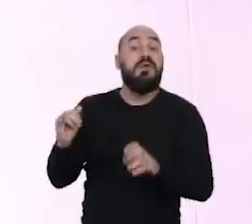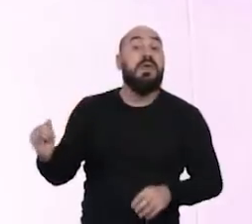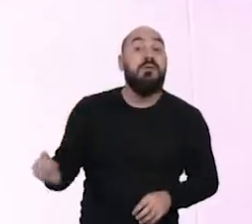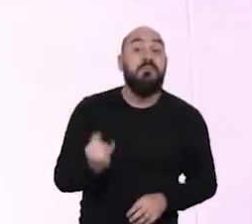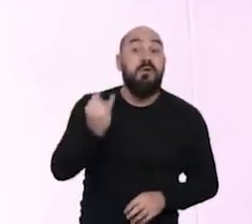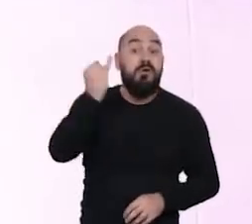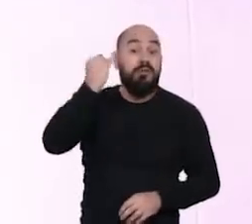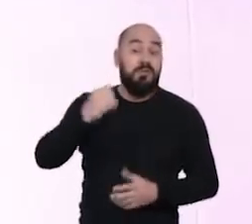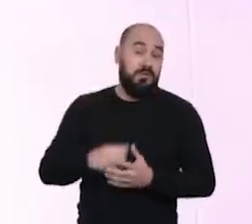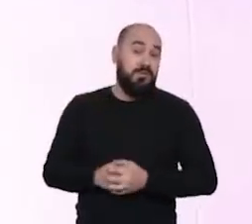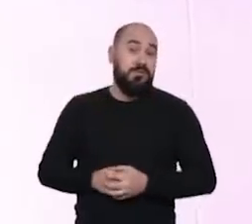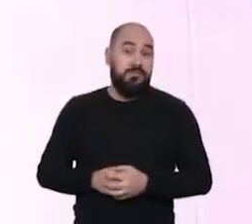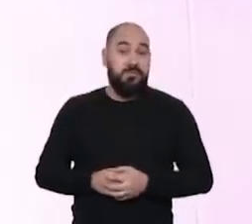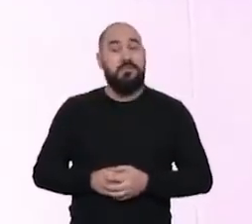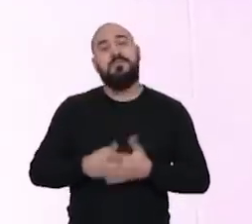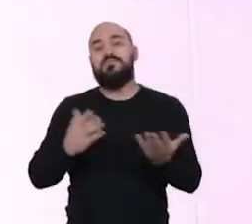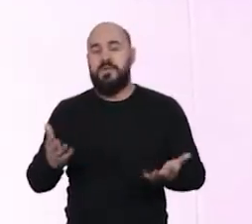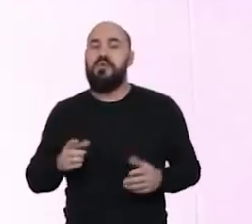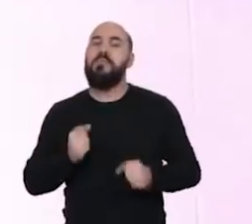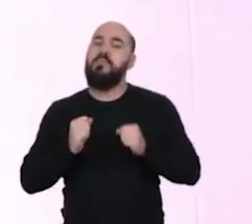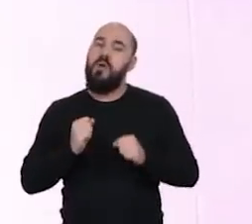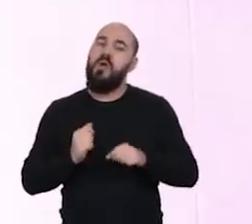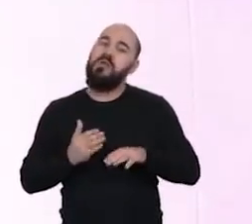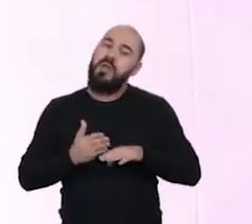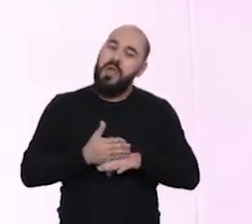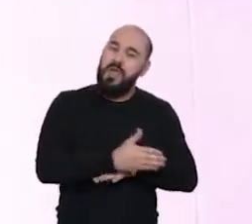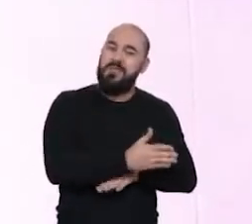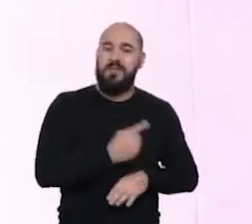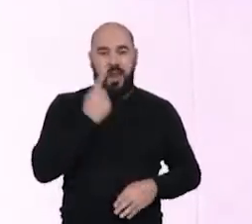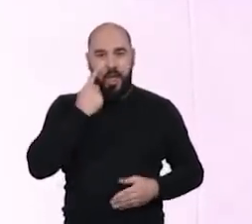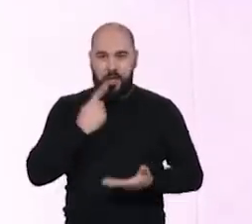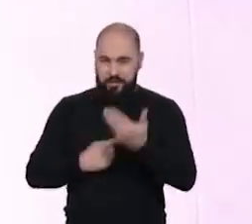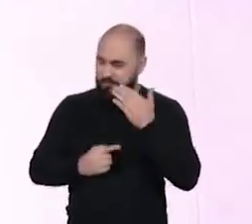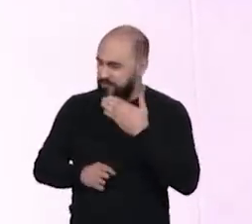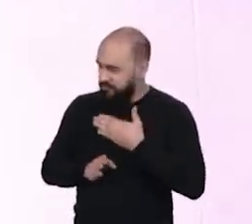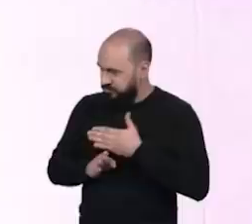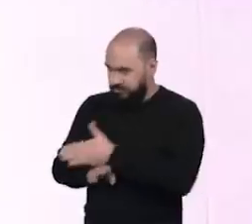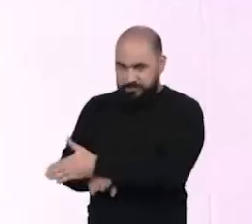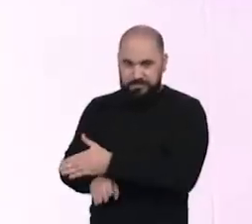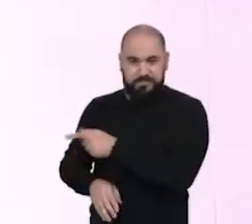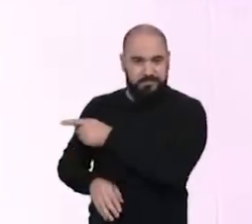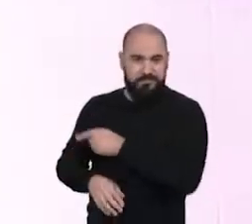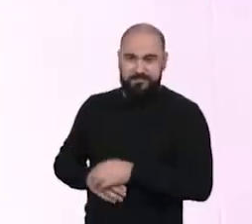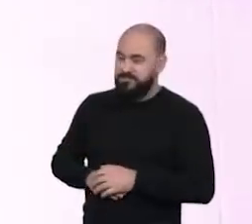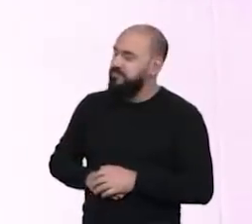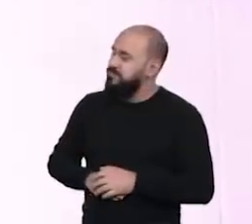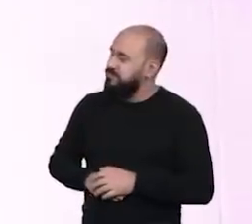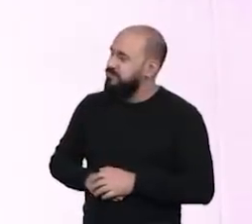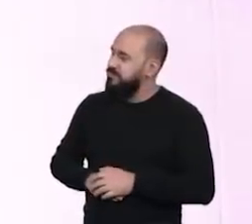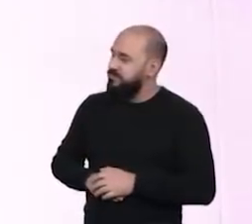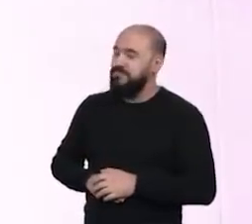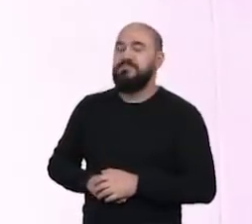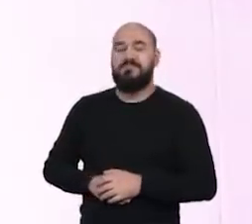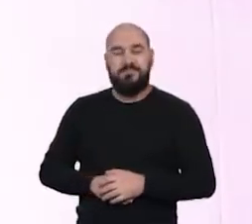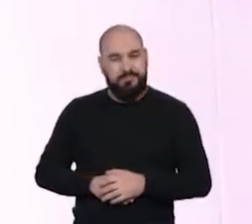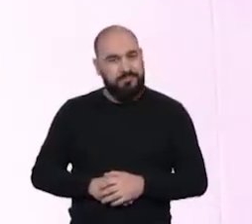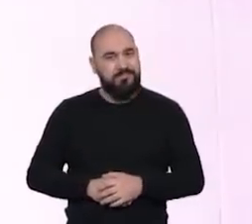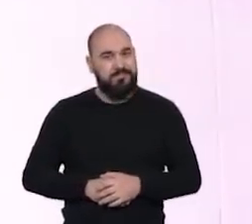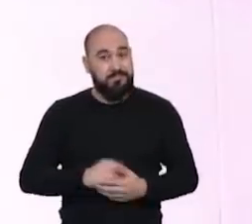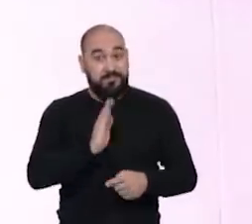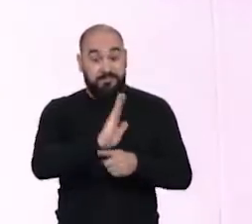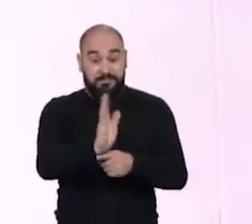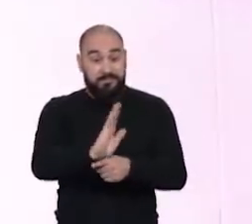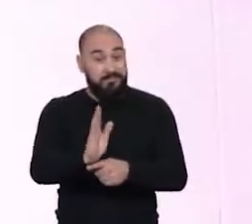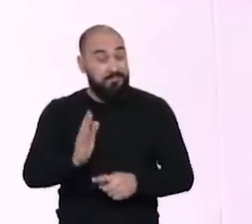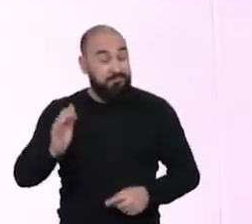Então, você pode entrar aí no biblia.com.br para ter estas informações. Vídeos